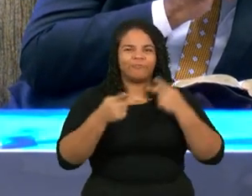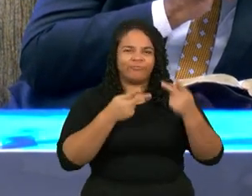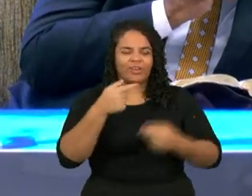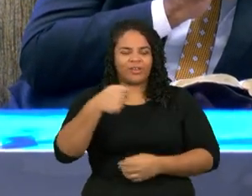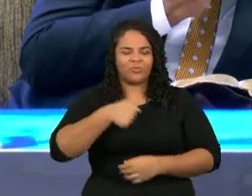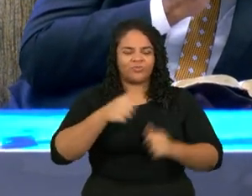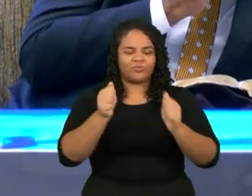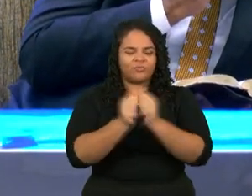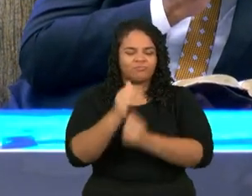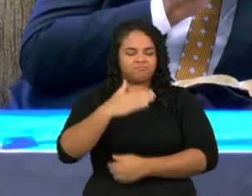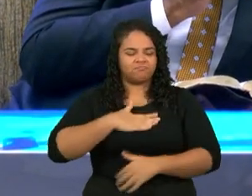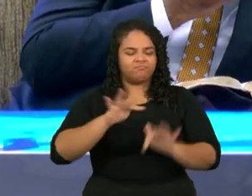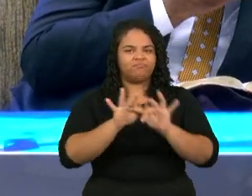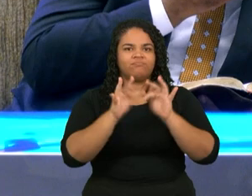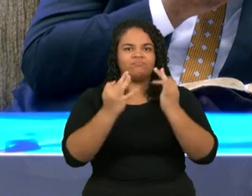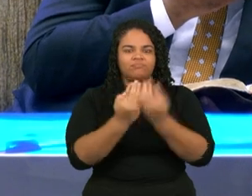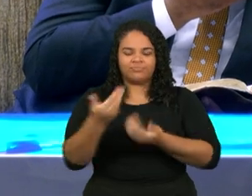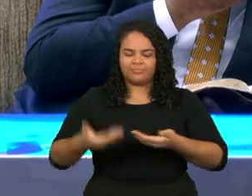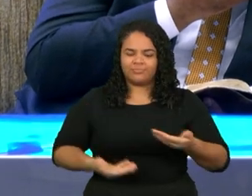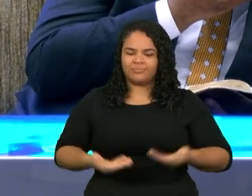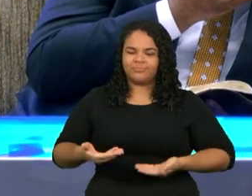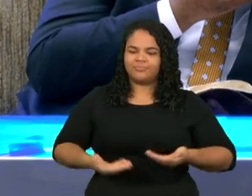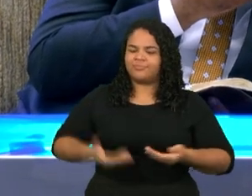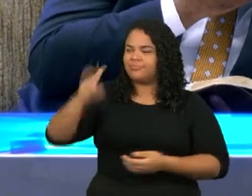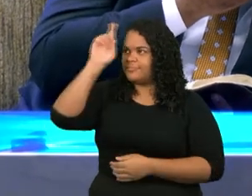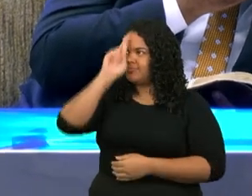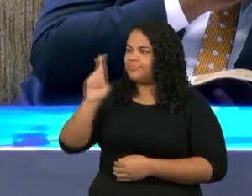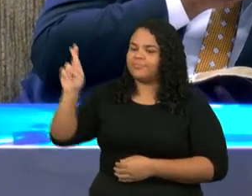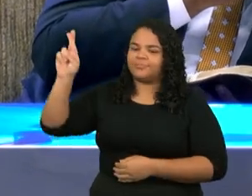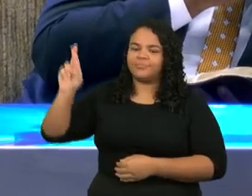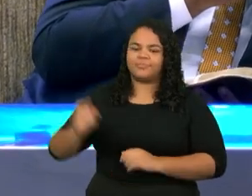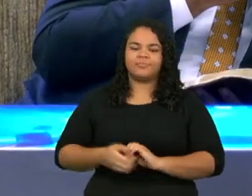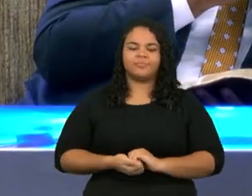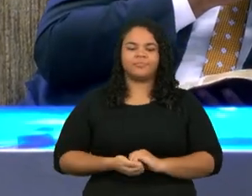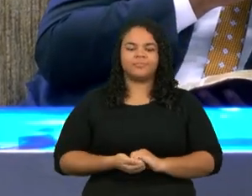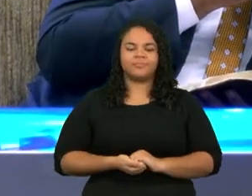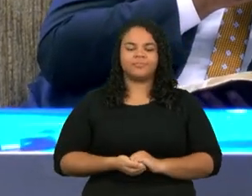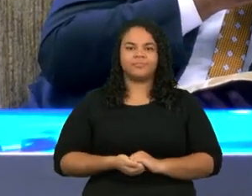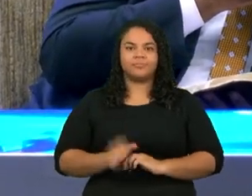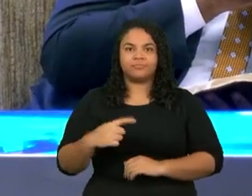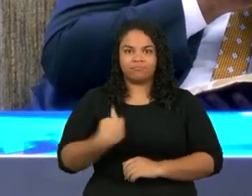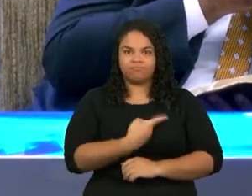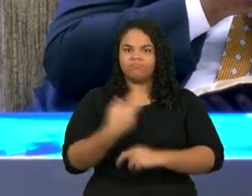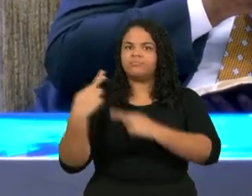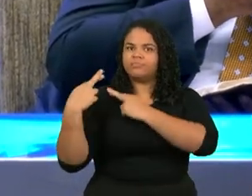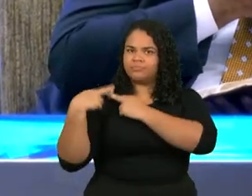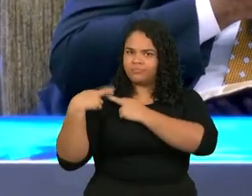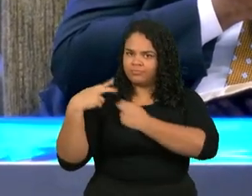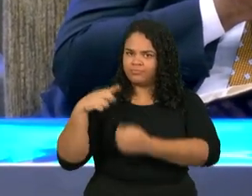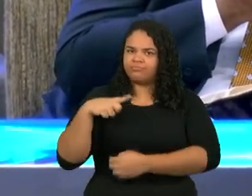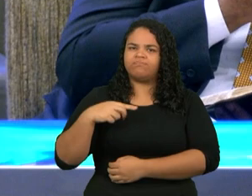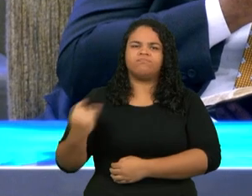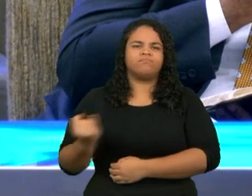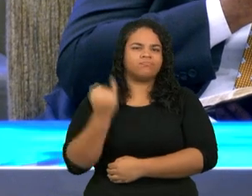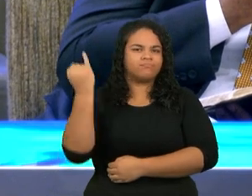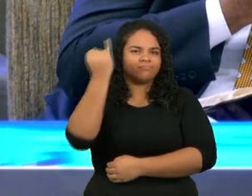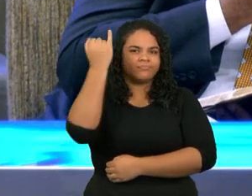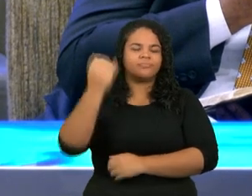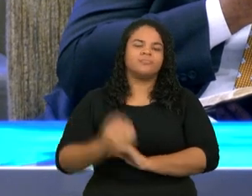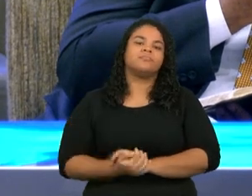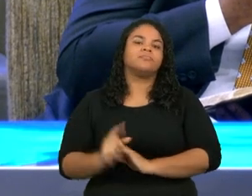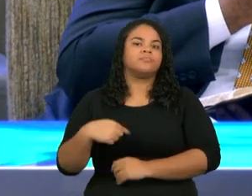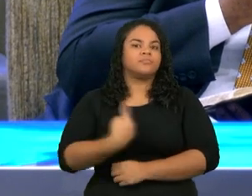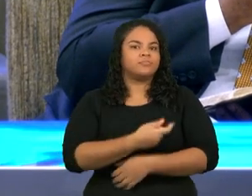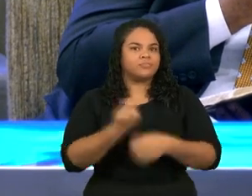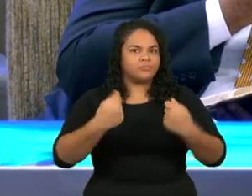serviremos ao Senhor e nós temos a responsabilidade de